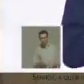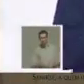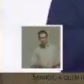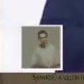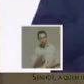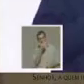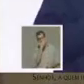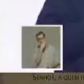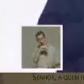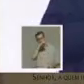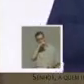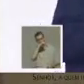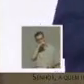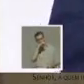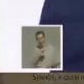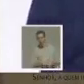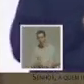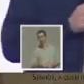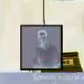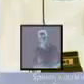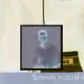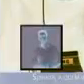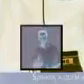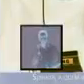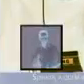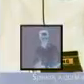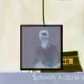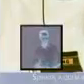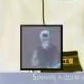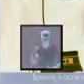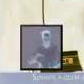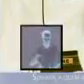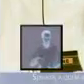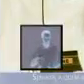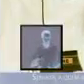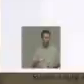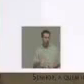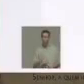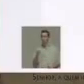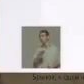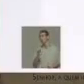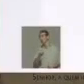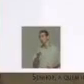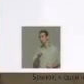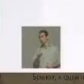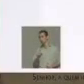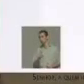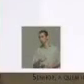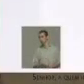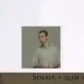era ruim para ele? Era um carrasco? Muito pelo contrário.